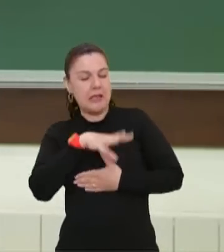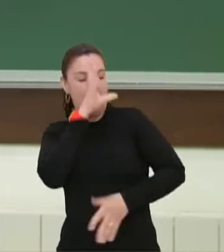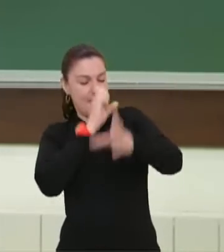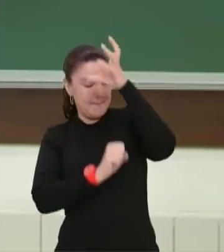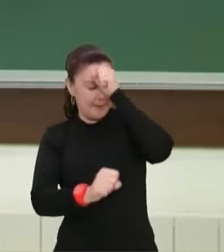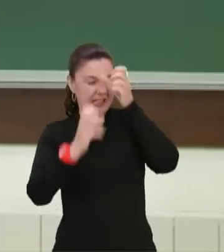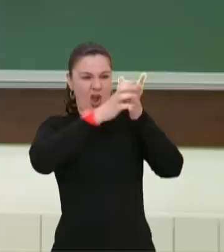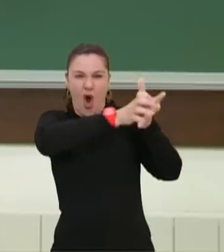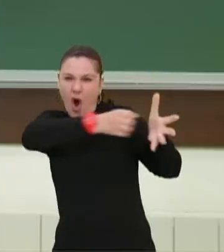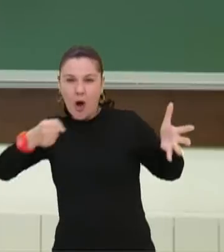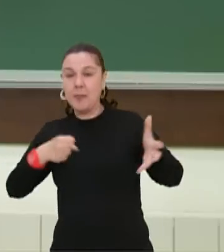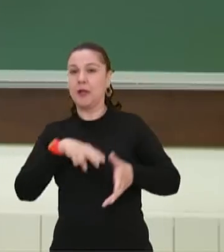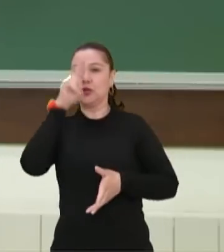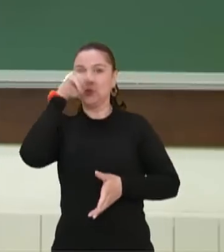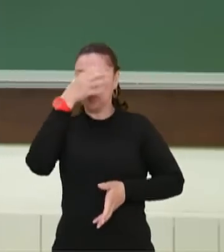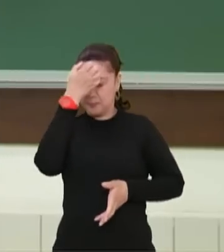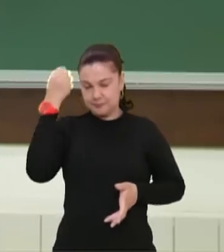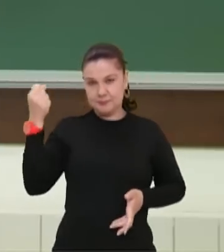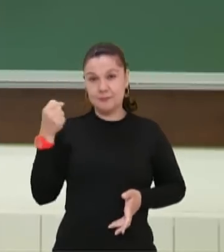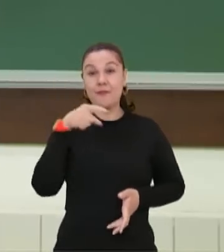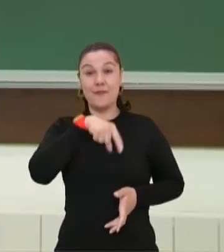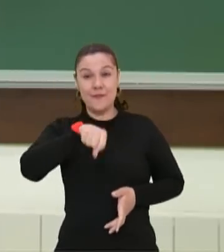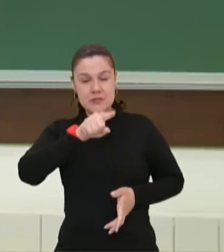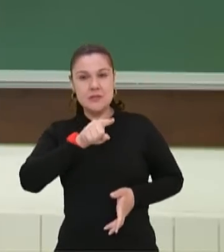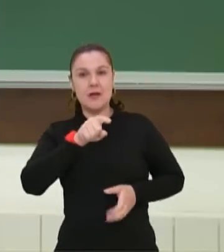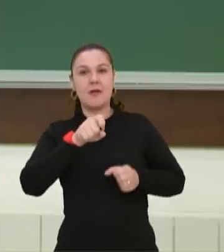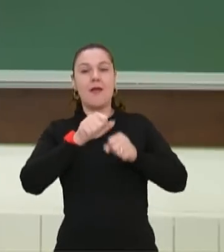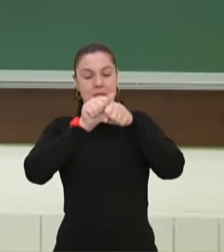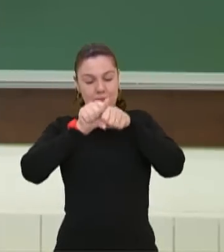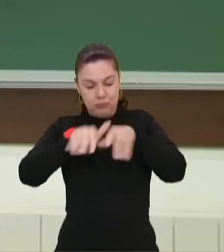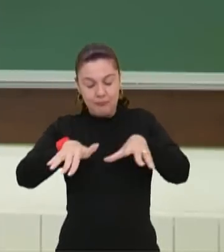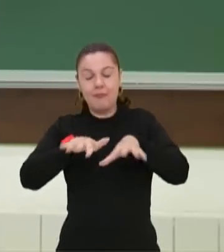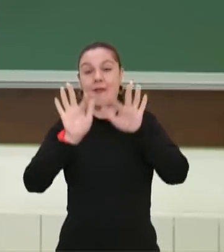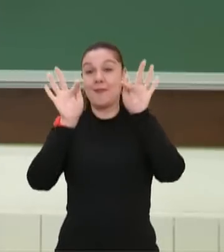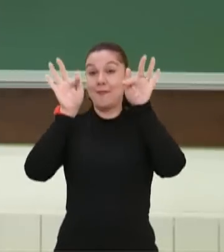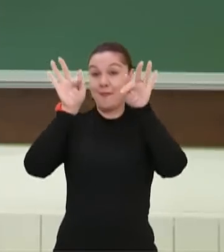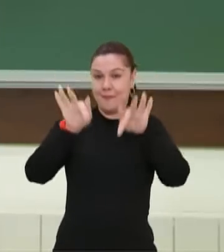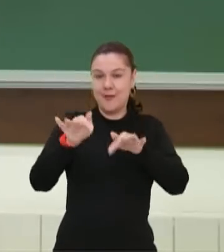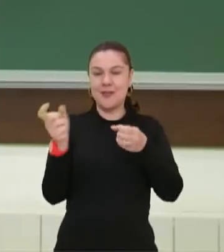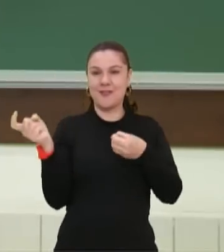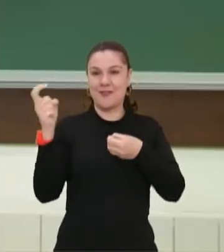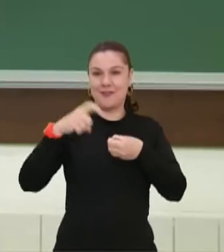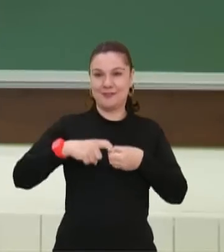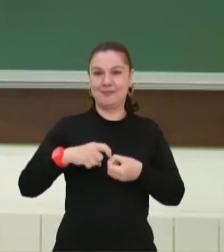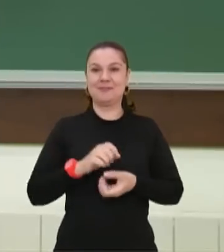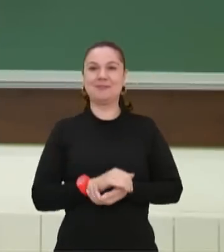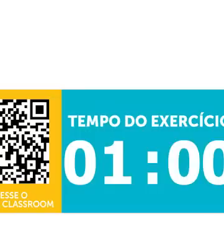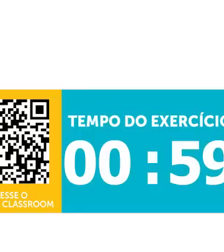conhecimento que vocês vão adquirir, tá bom? Essa pandemia vai passar e logo nós estaremos de volta.